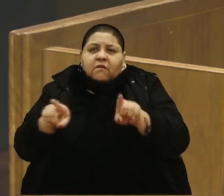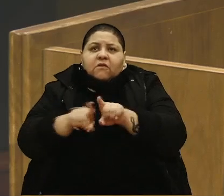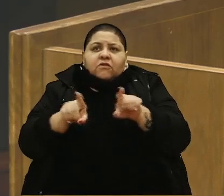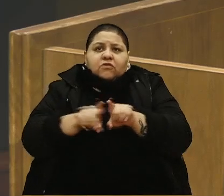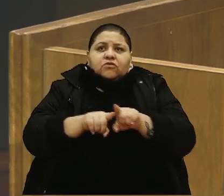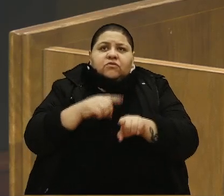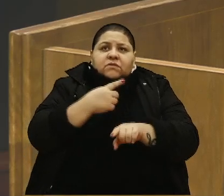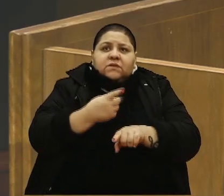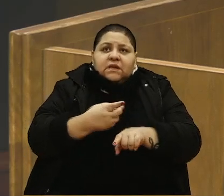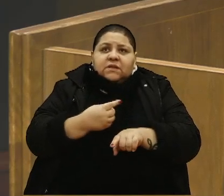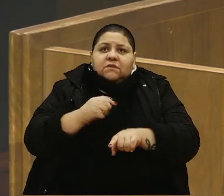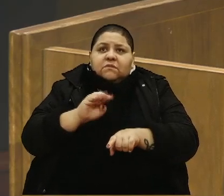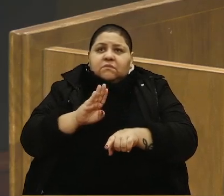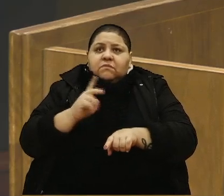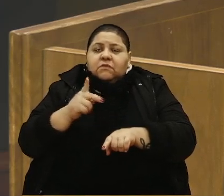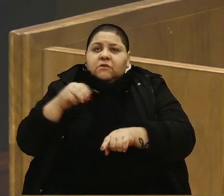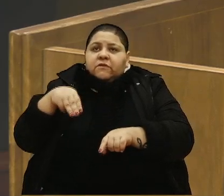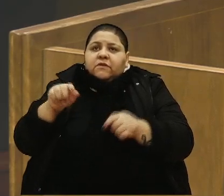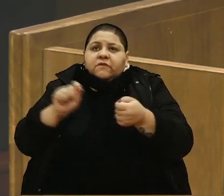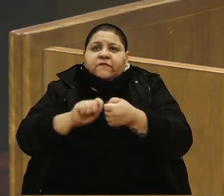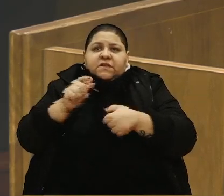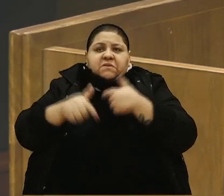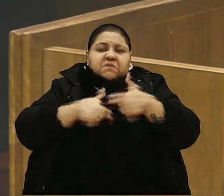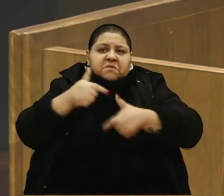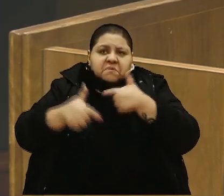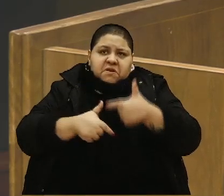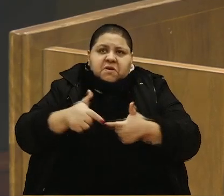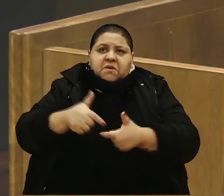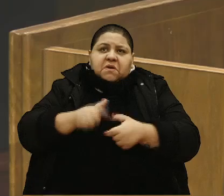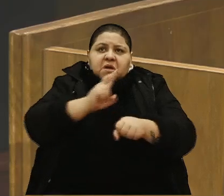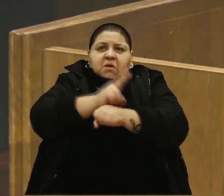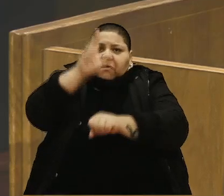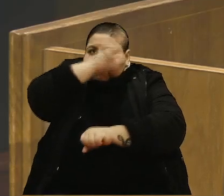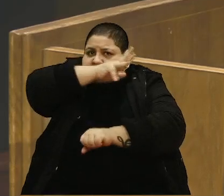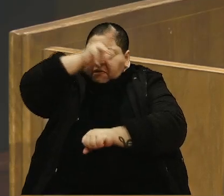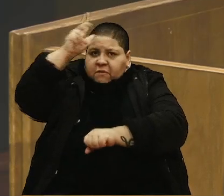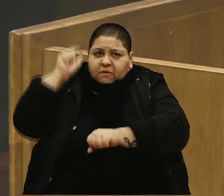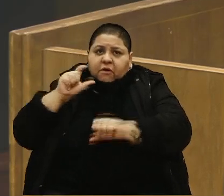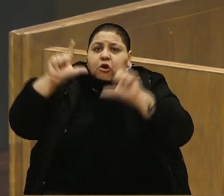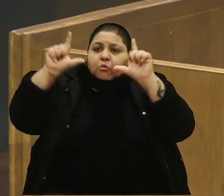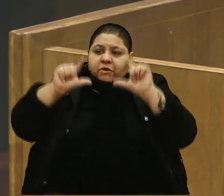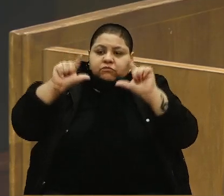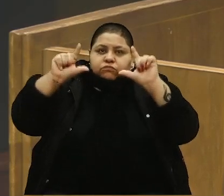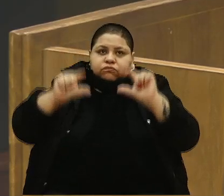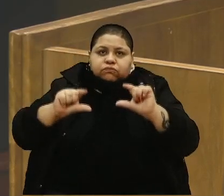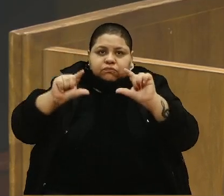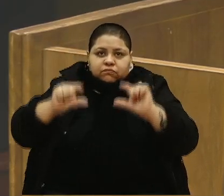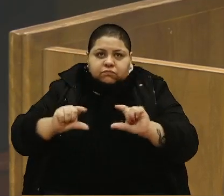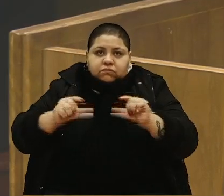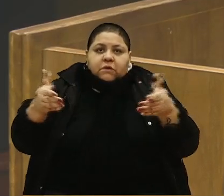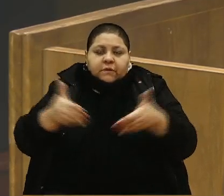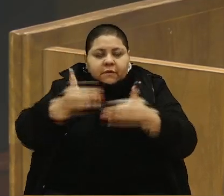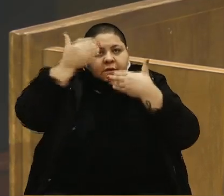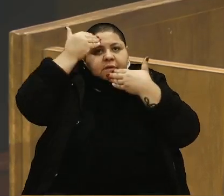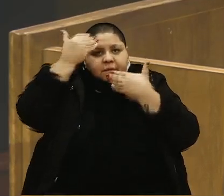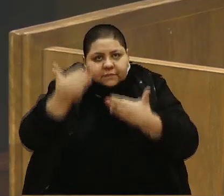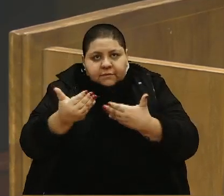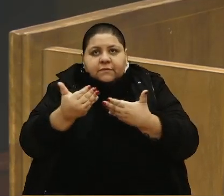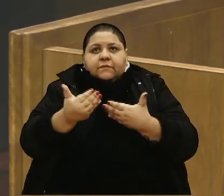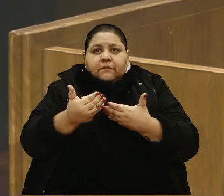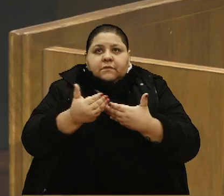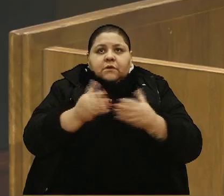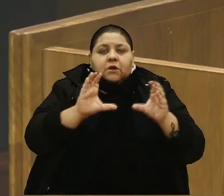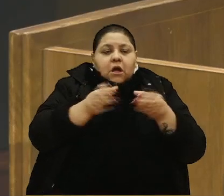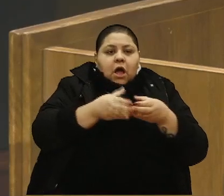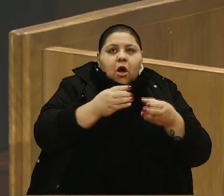Batalhão, vão realizar um baita trabalho aí, também a Guarda Municipal envolvida nos próximos meses para vir reduzindo cada vez mais. Então aqui fica meu muito obrigado, tanto ao 12